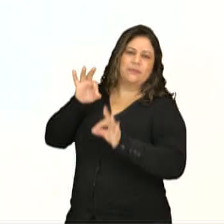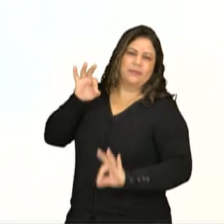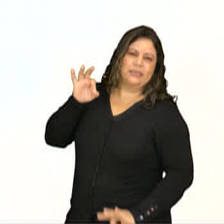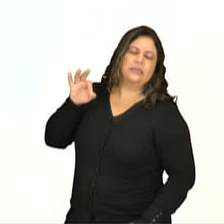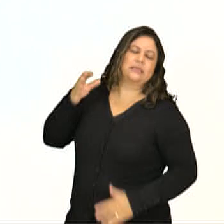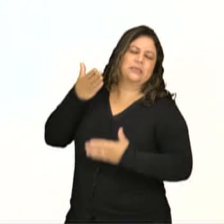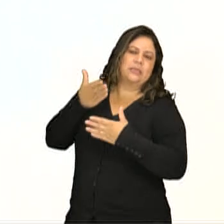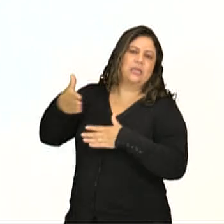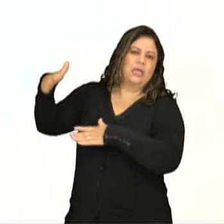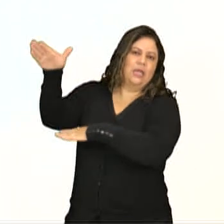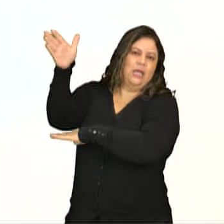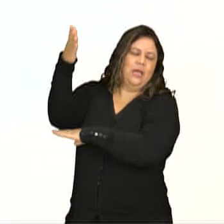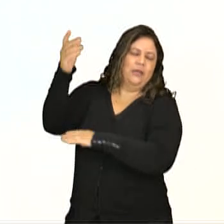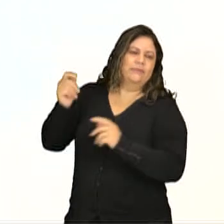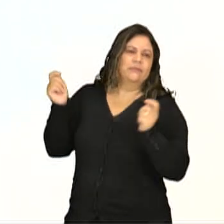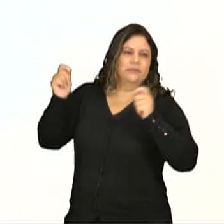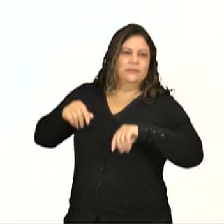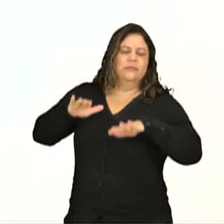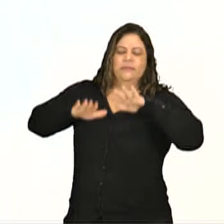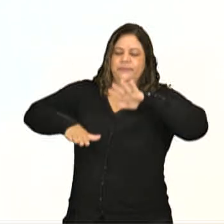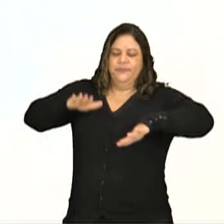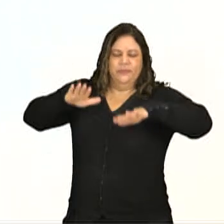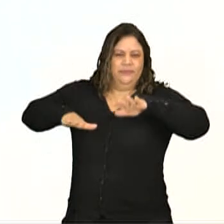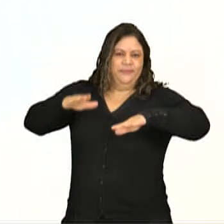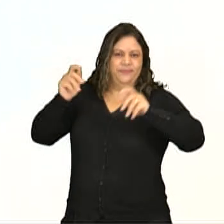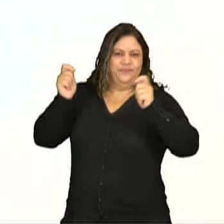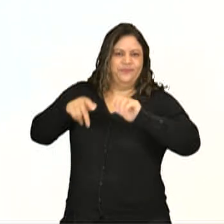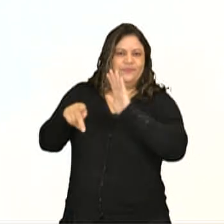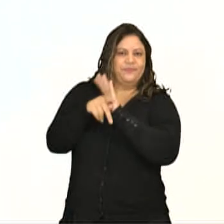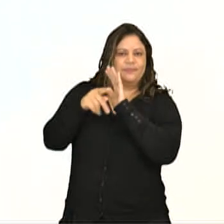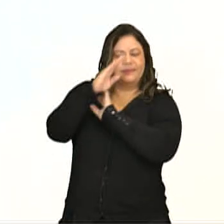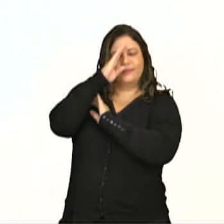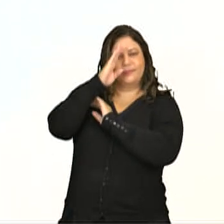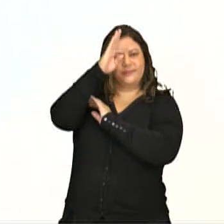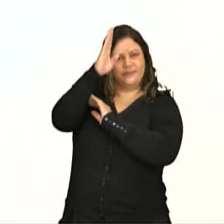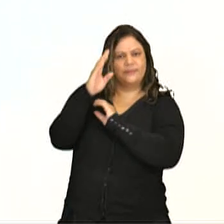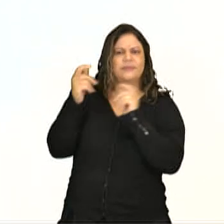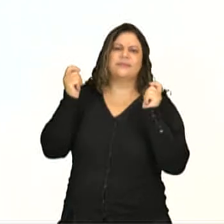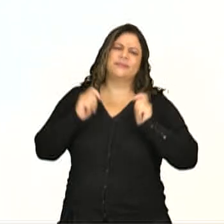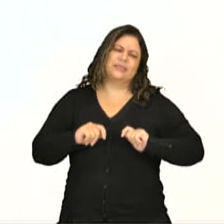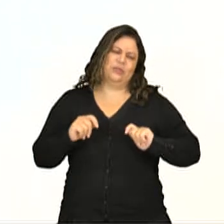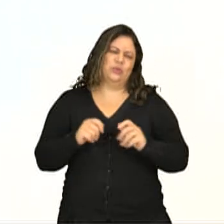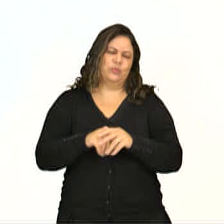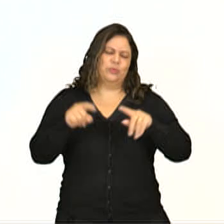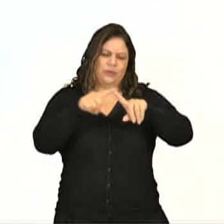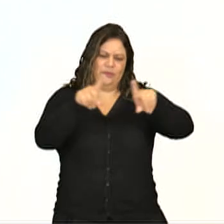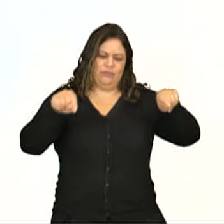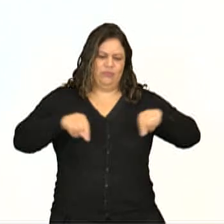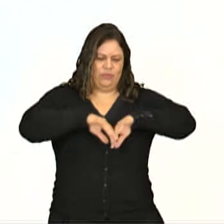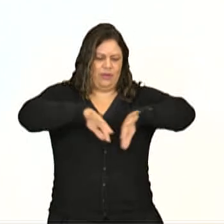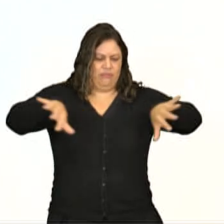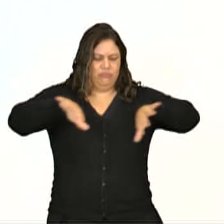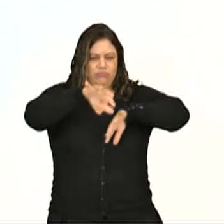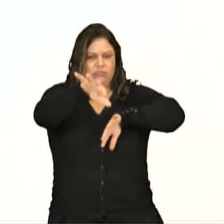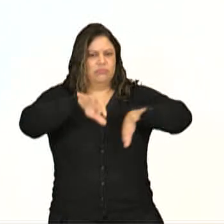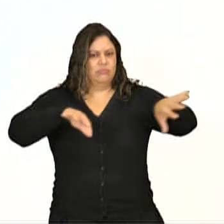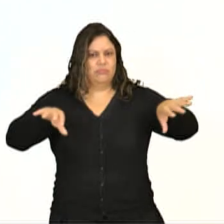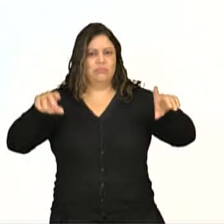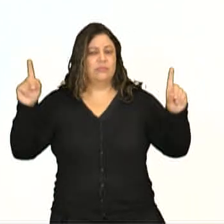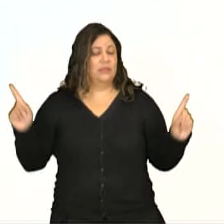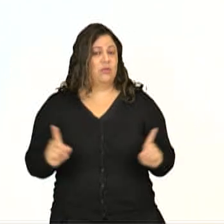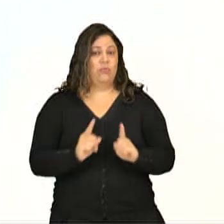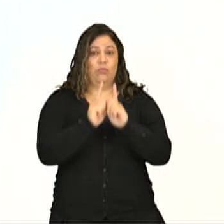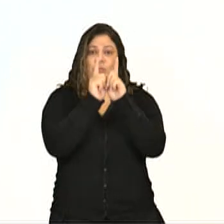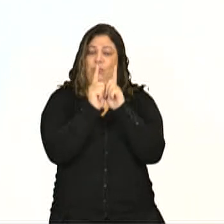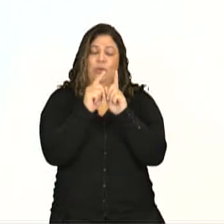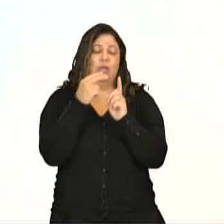esvoaçantes. E os passos necessários para a execução da dança, eles precisam de um pouquinho mais de espaço. Então o casal ele não